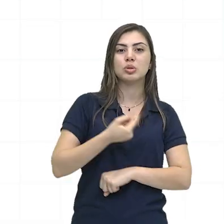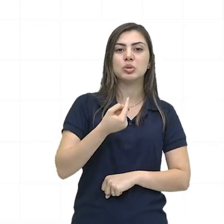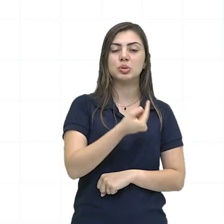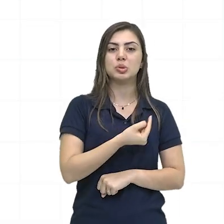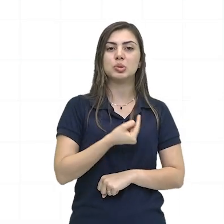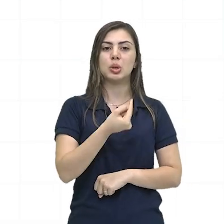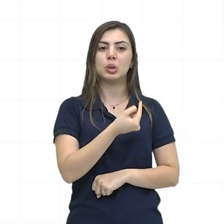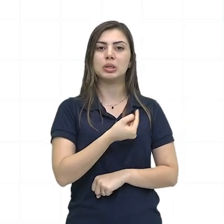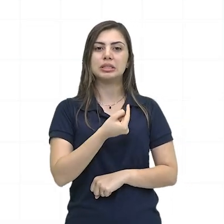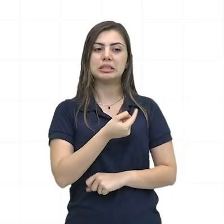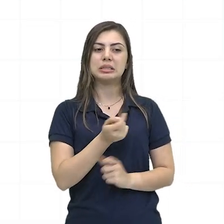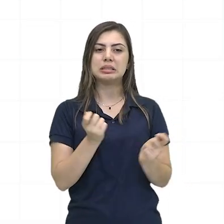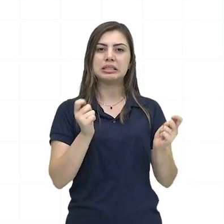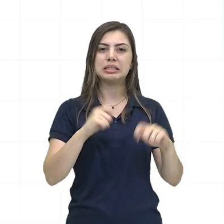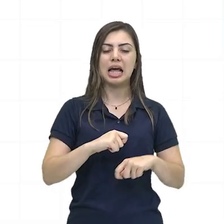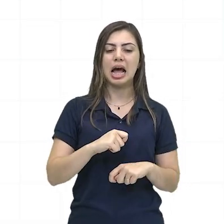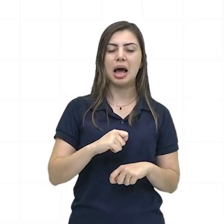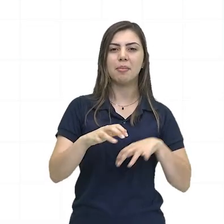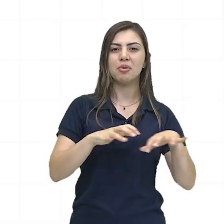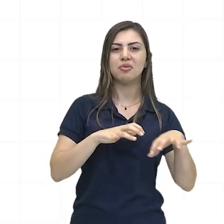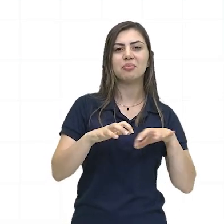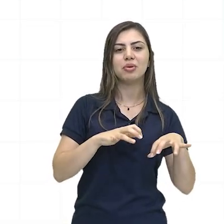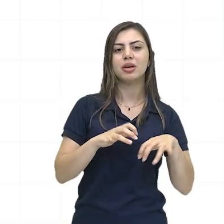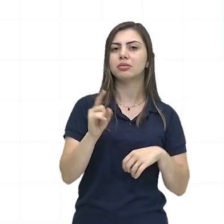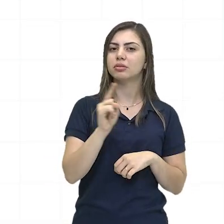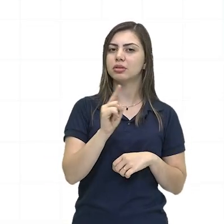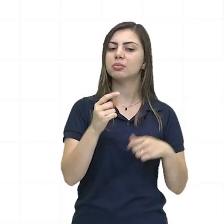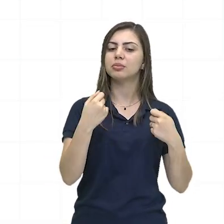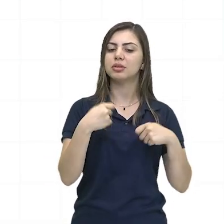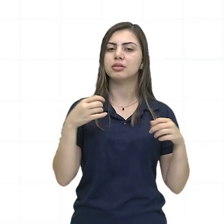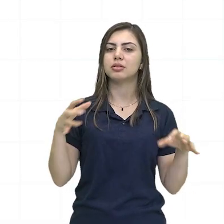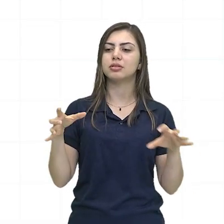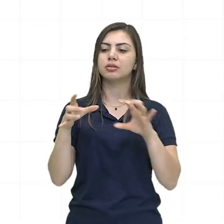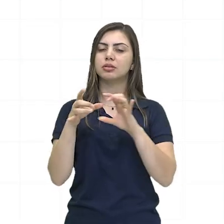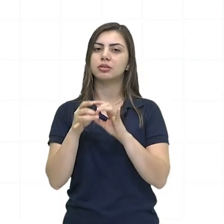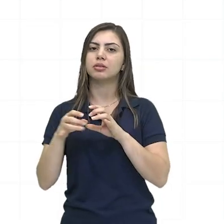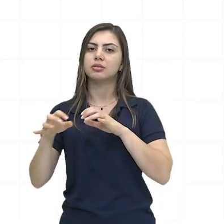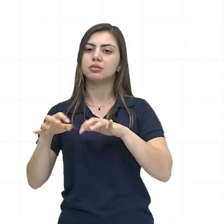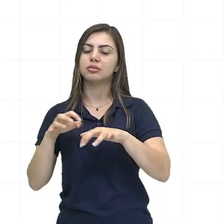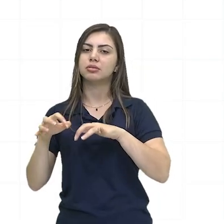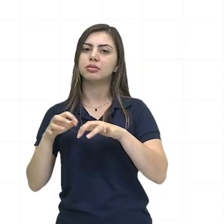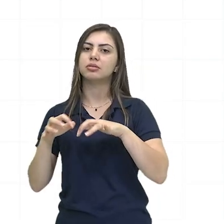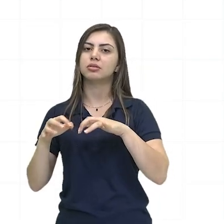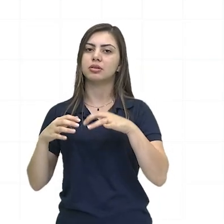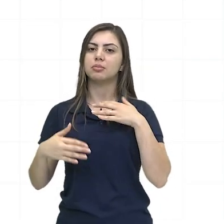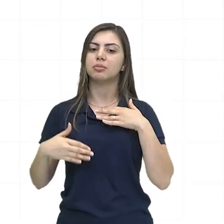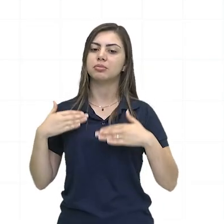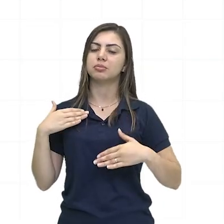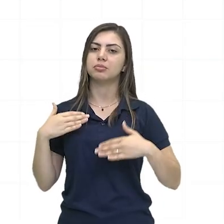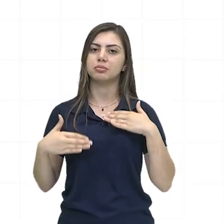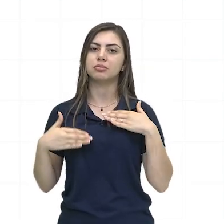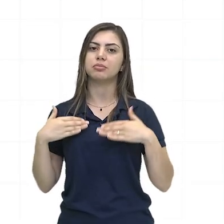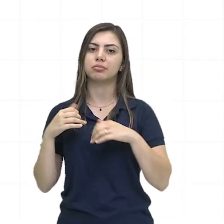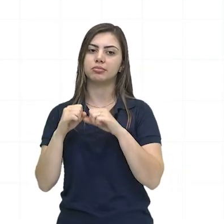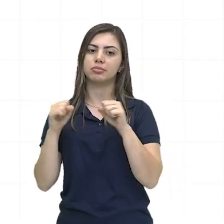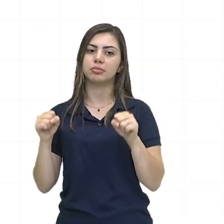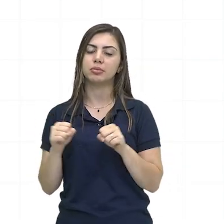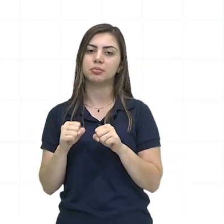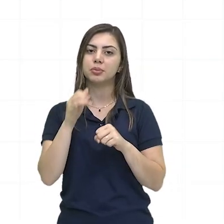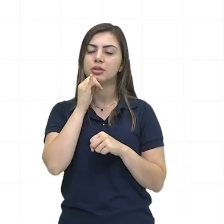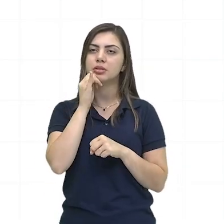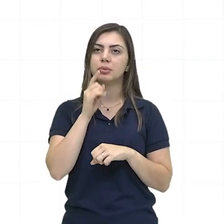seria possível fazer o movimento que nós fazemos, né? Levantar, sentar, descer, levantar o